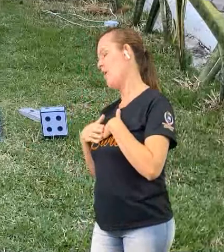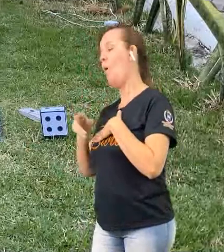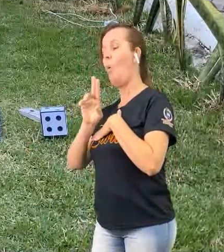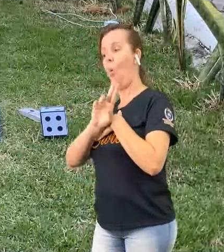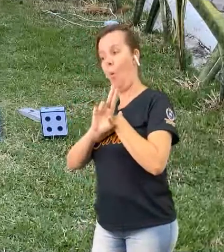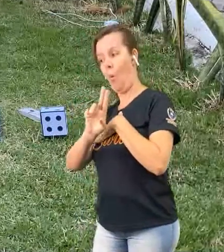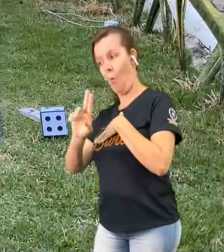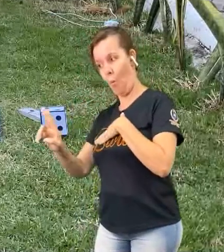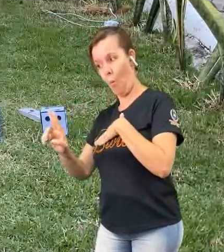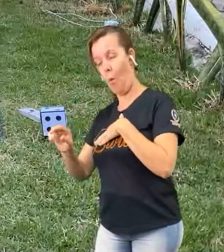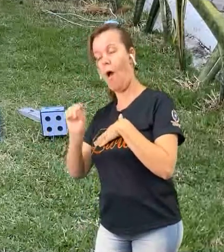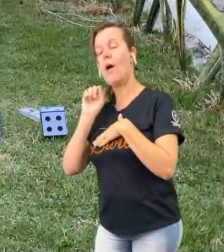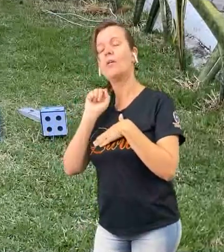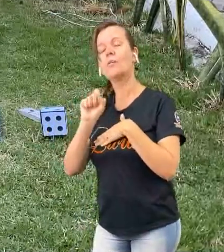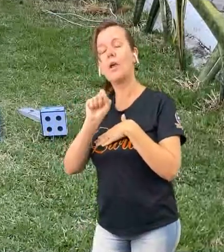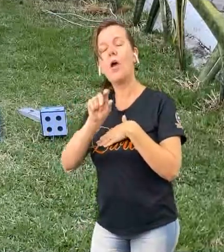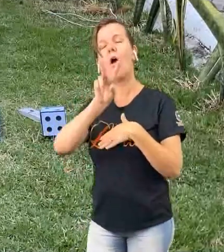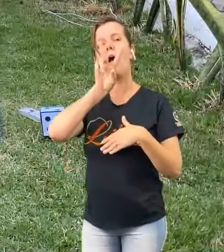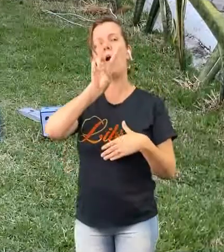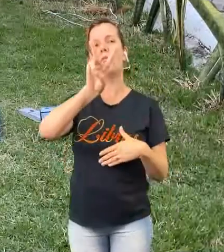nome desse instrumento é...